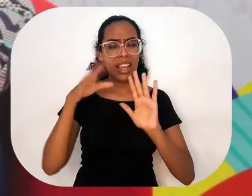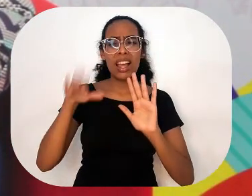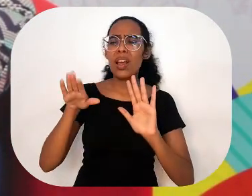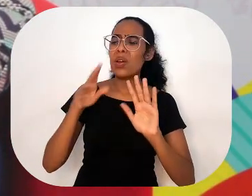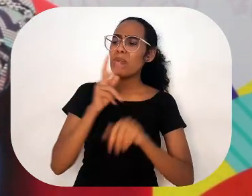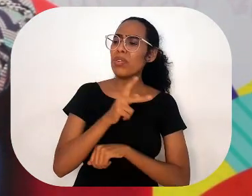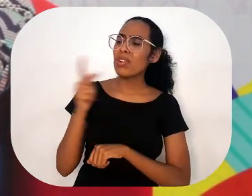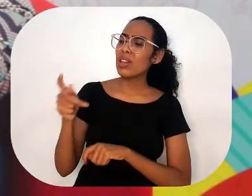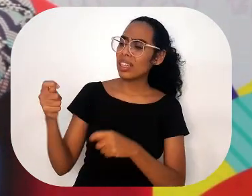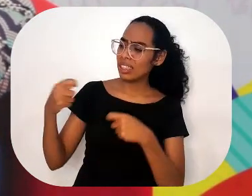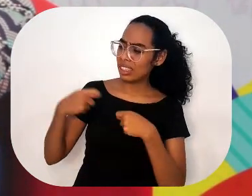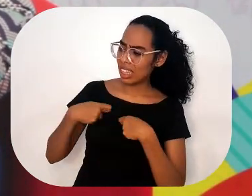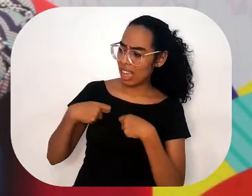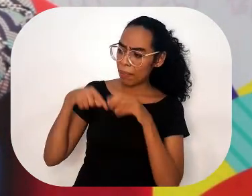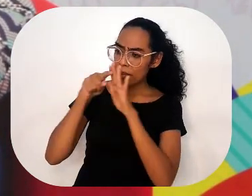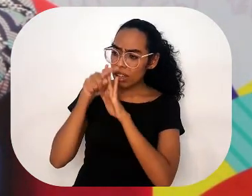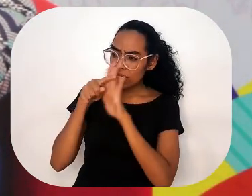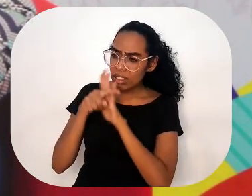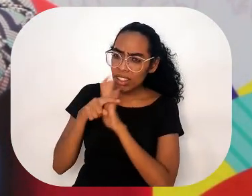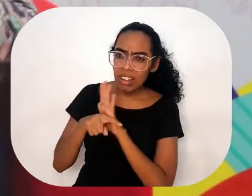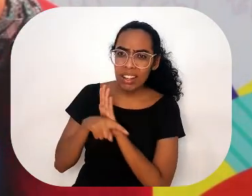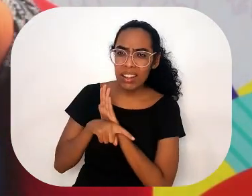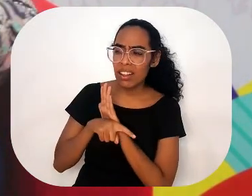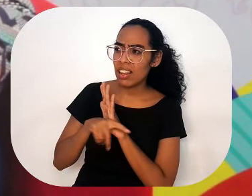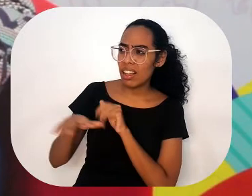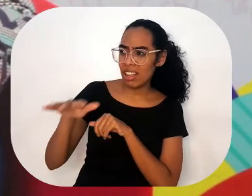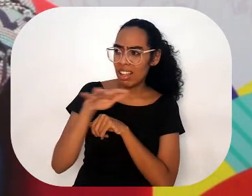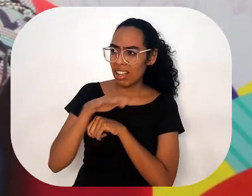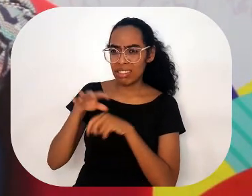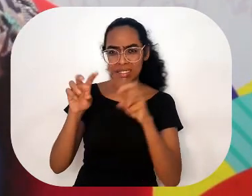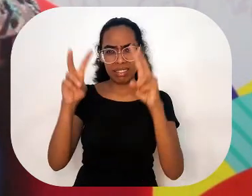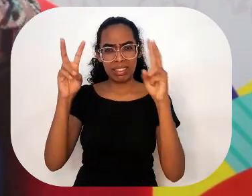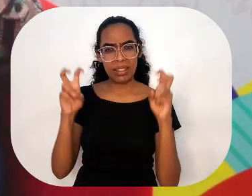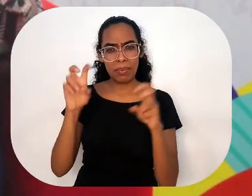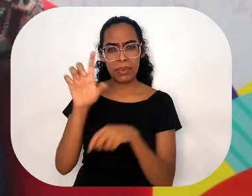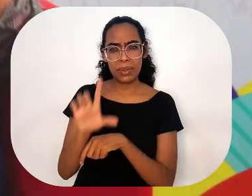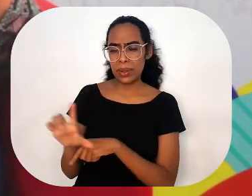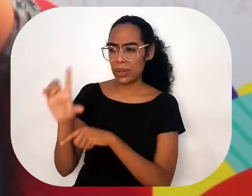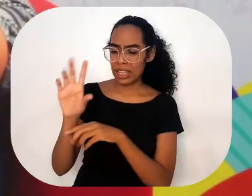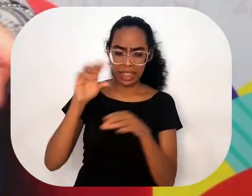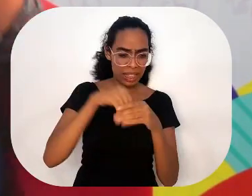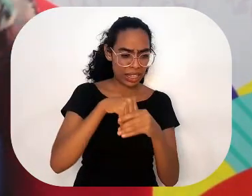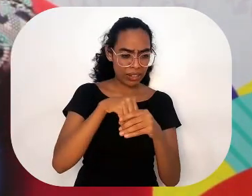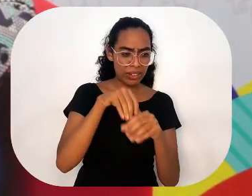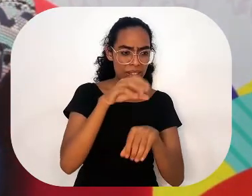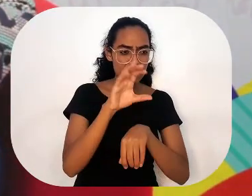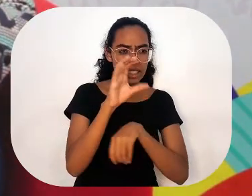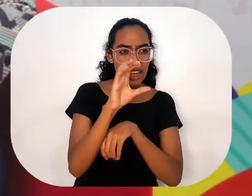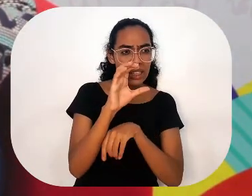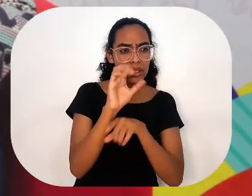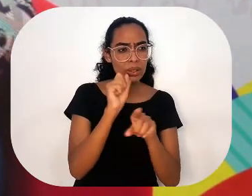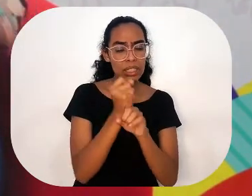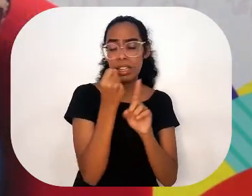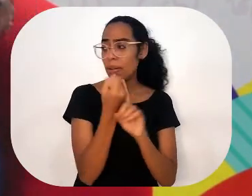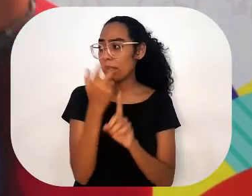alunos me faziam professora Mas é possível fazer uma investigação com o tema literário nas